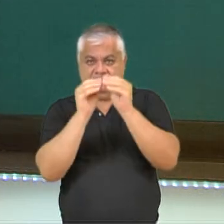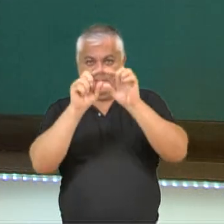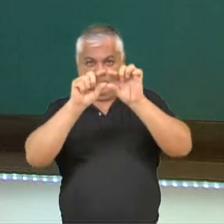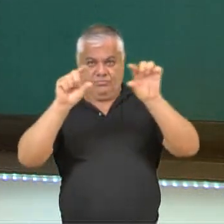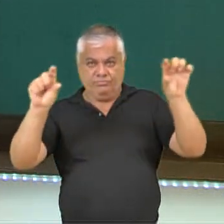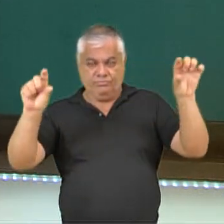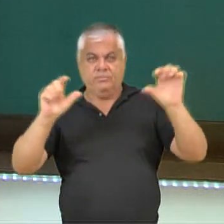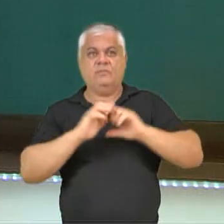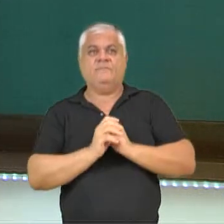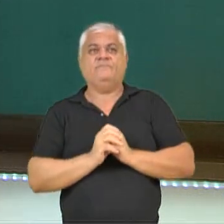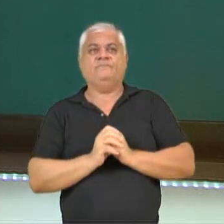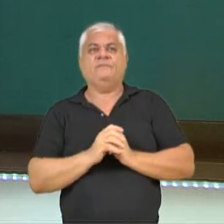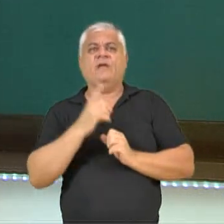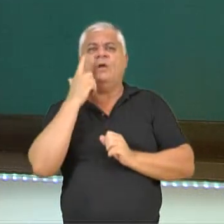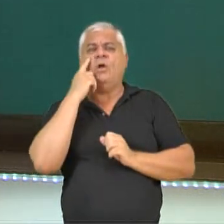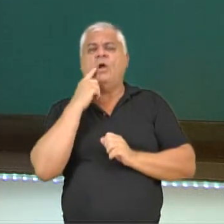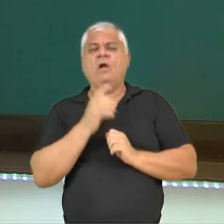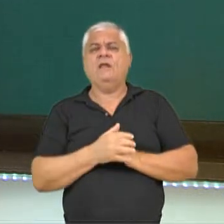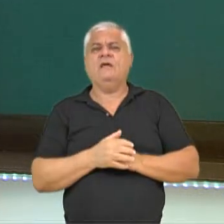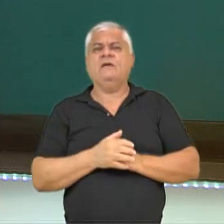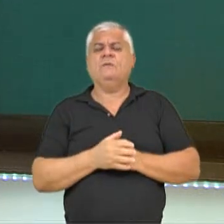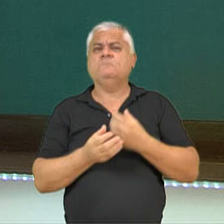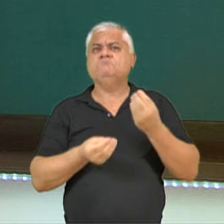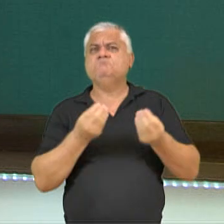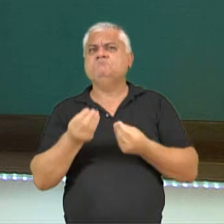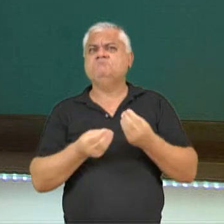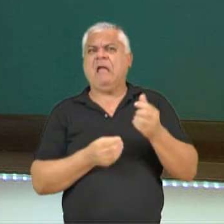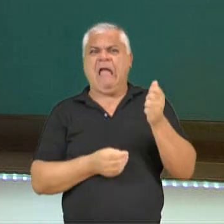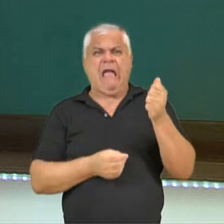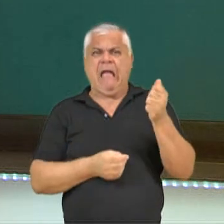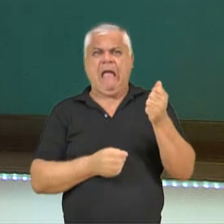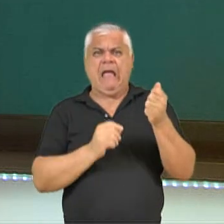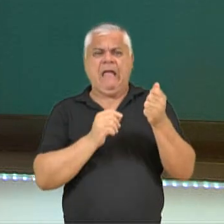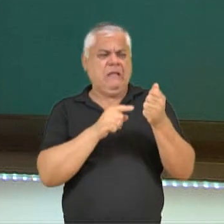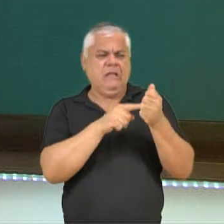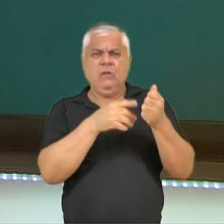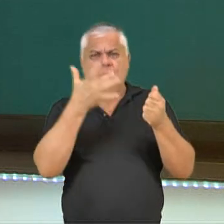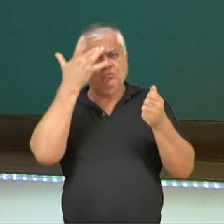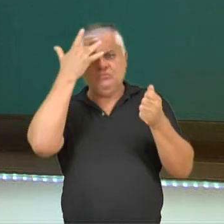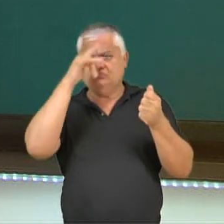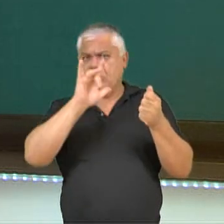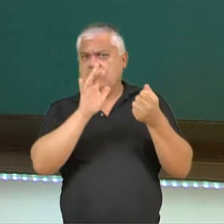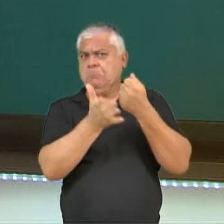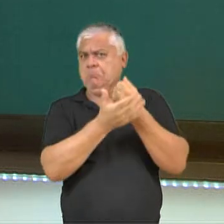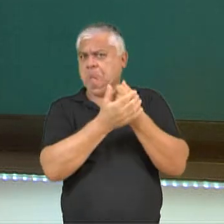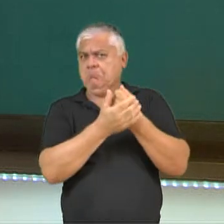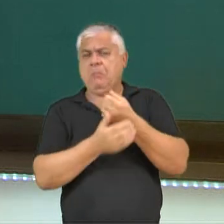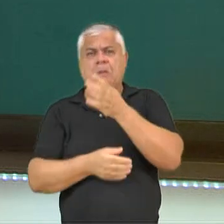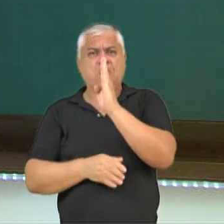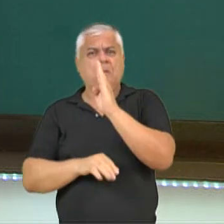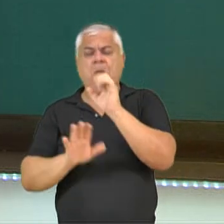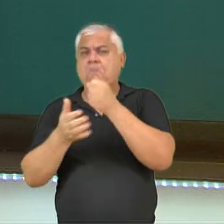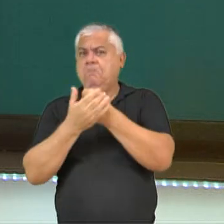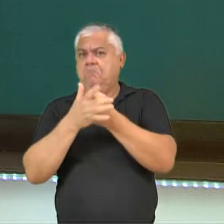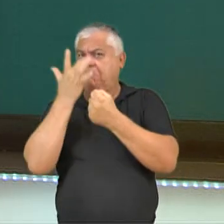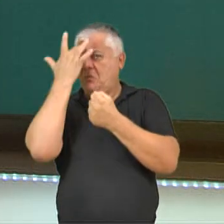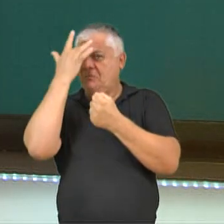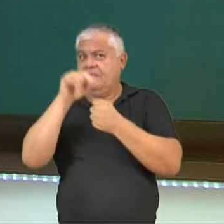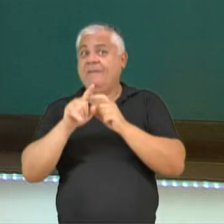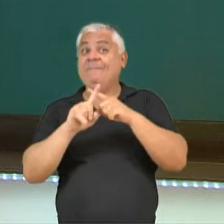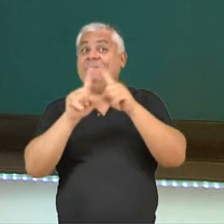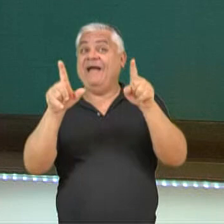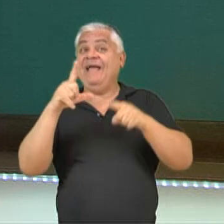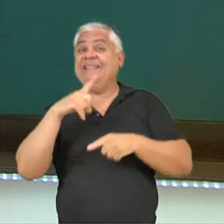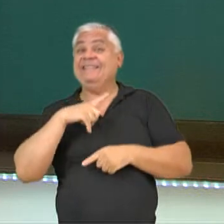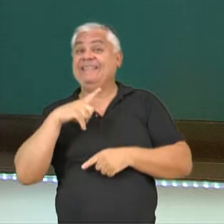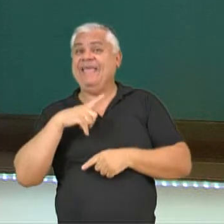mundo. Olhando para essa expressão aqui, eu não sei quem é A, não sei quem é B. mas nós temos duas